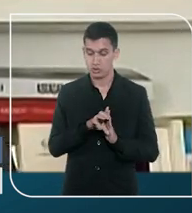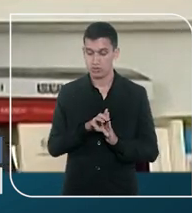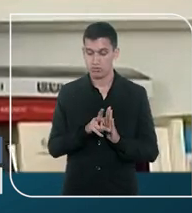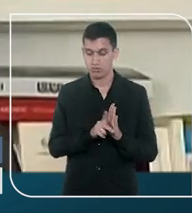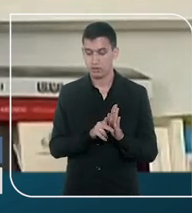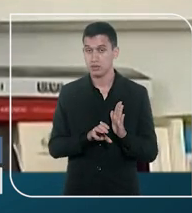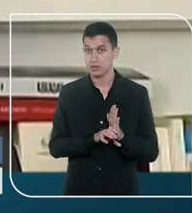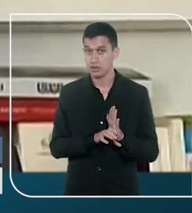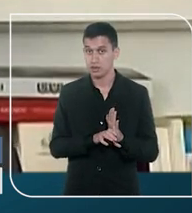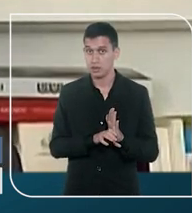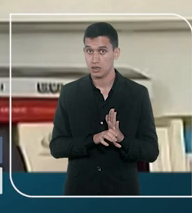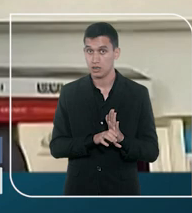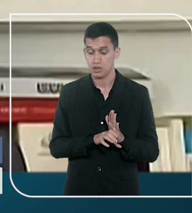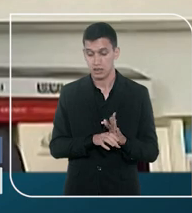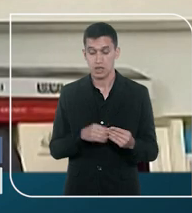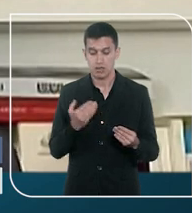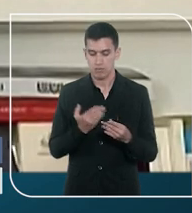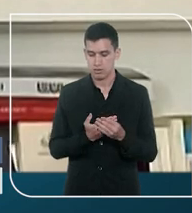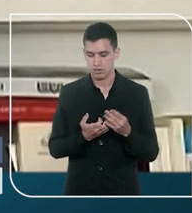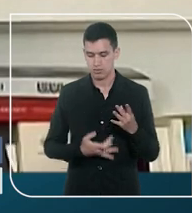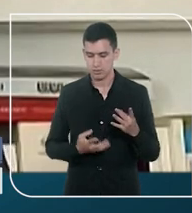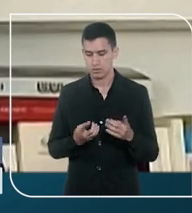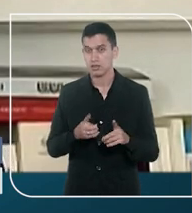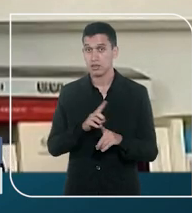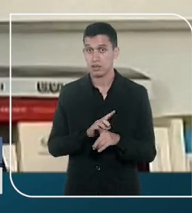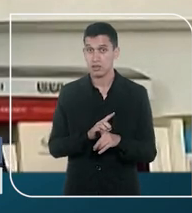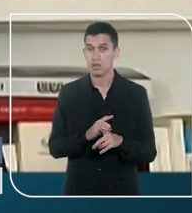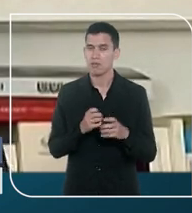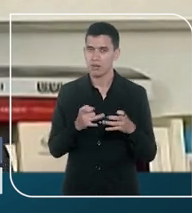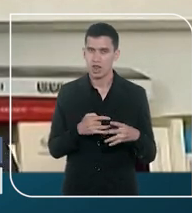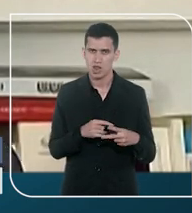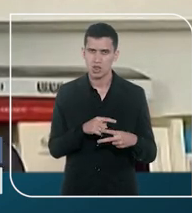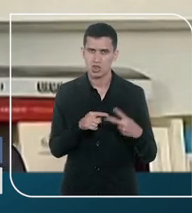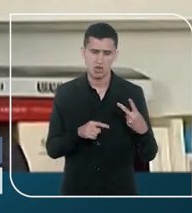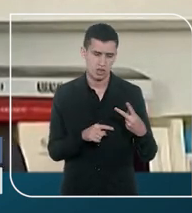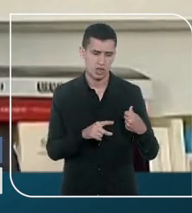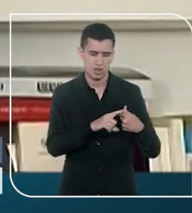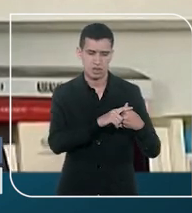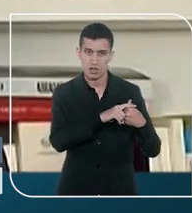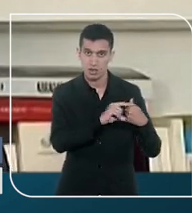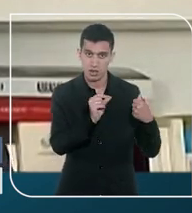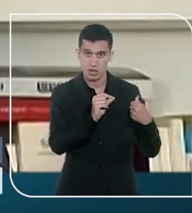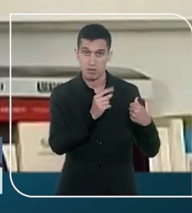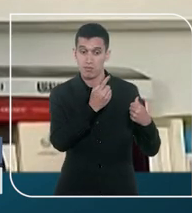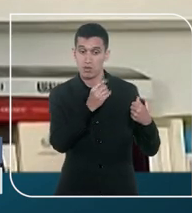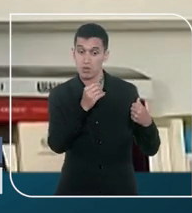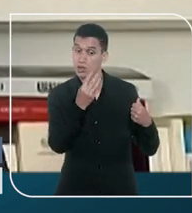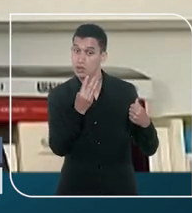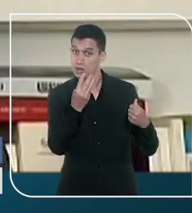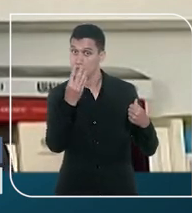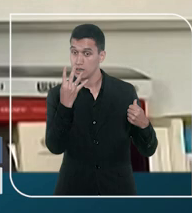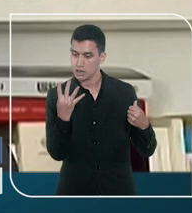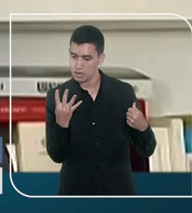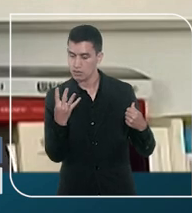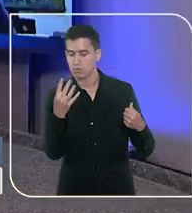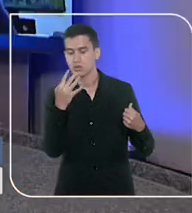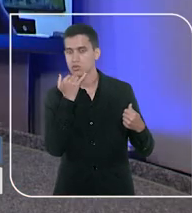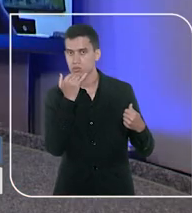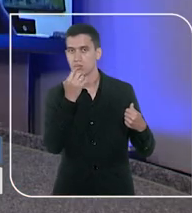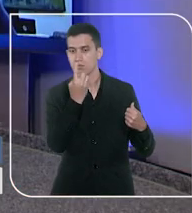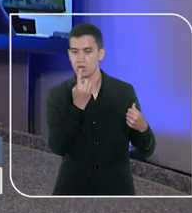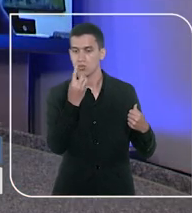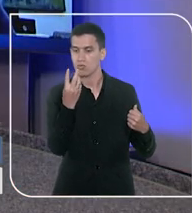Civil, os embargos de divergência, eles são tratados em dois artiguinhos, o 1043, eu falo artiguinho não no sentido pejorativo, amigos, é no